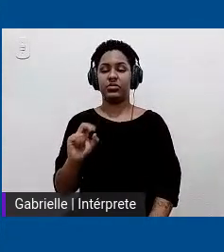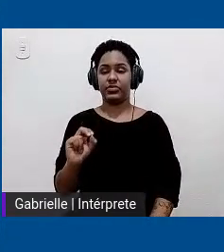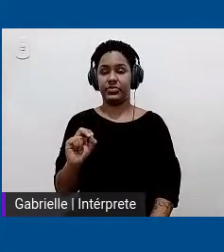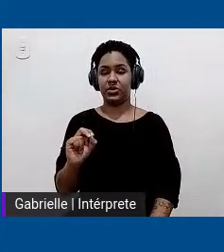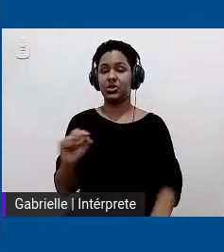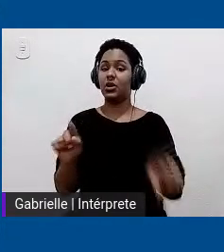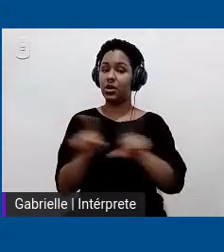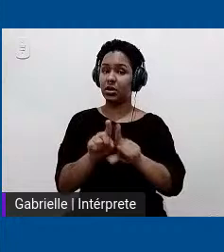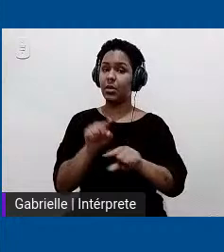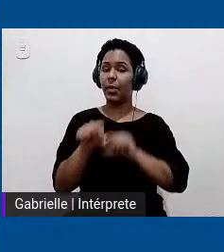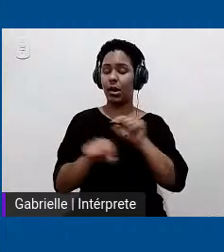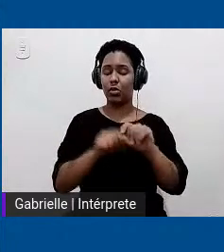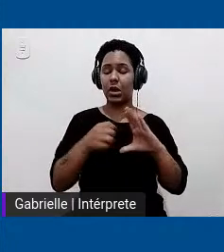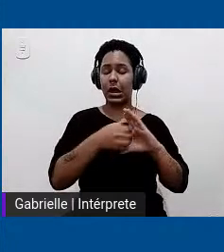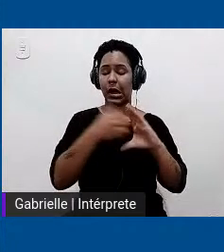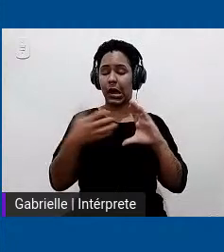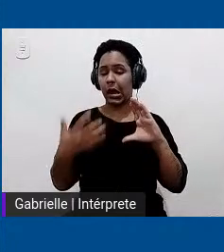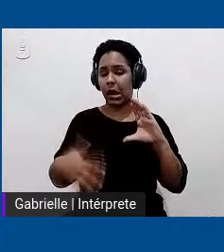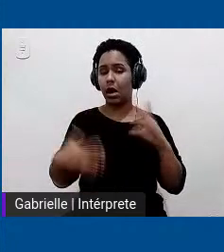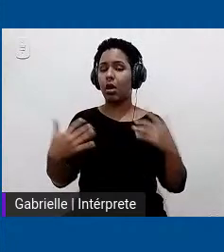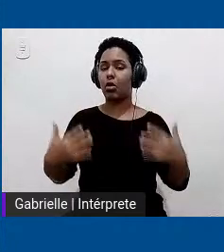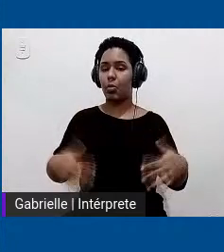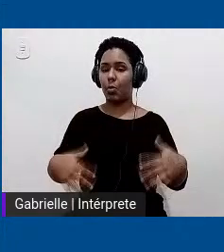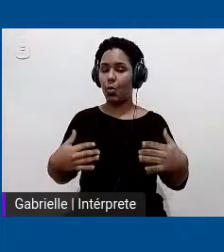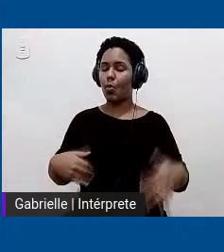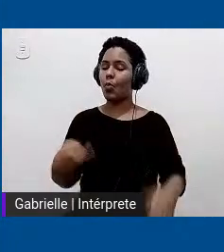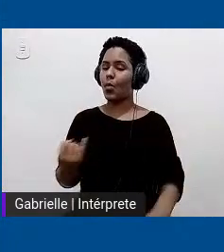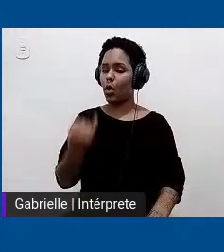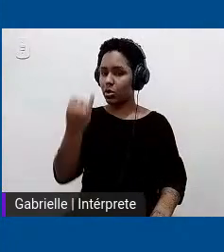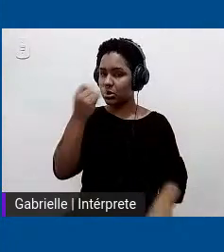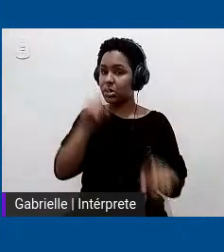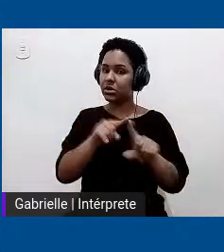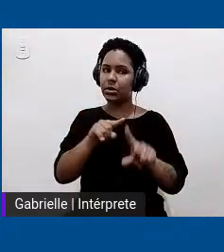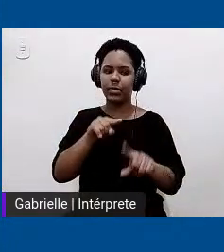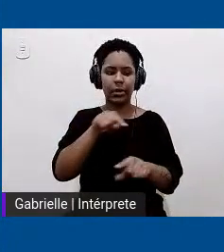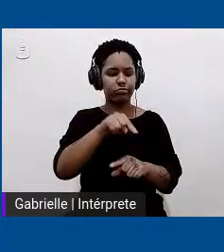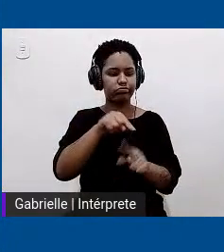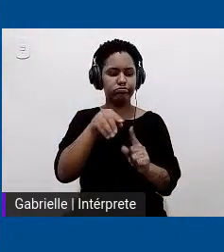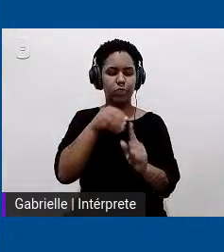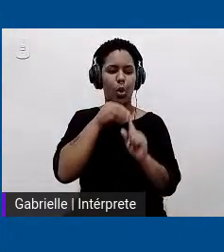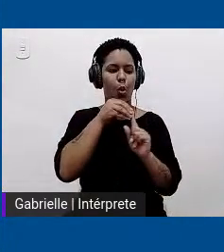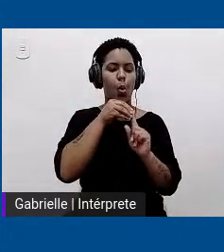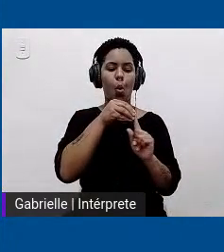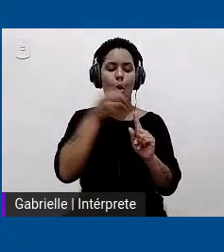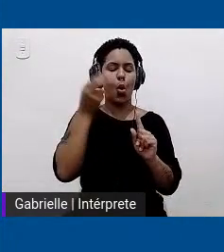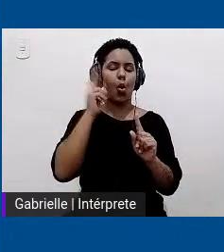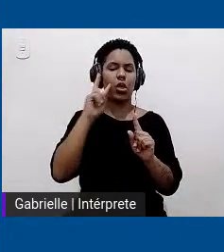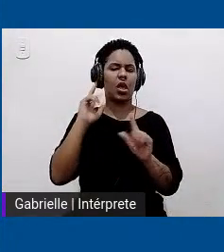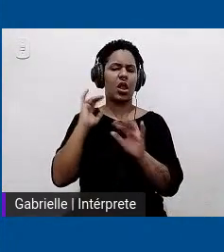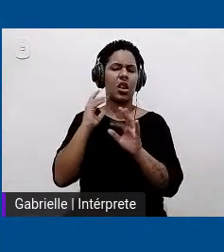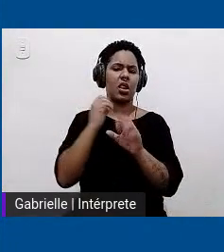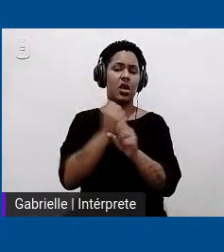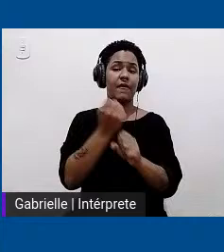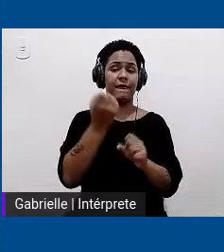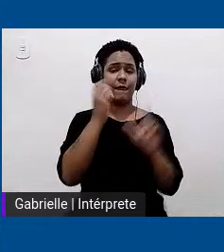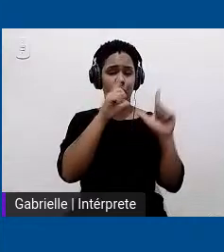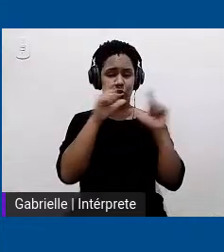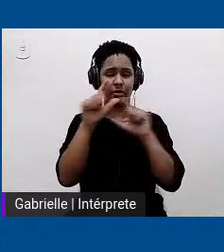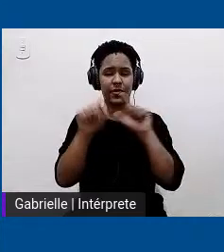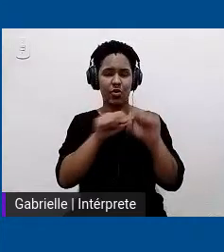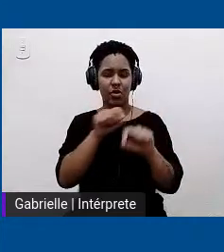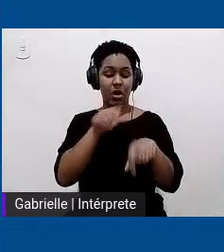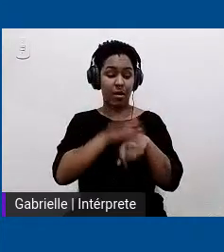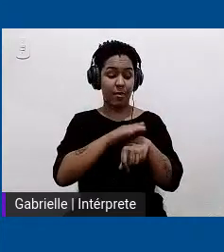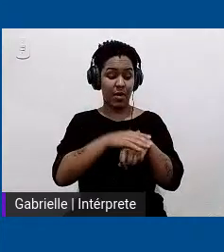importante e que também é ímpar, né, na história da fotografia, que ele faz a transição também entre